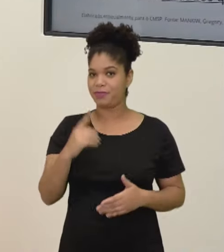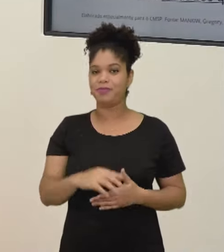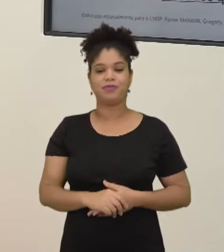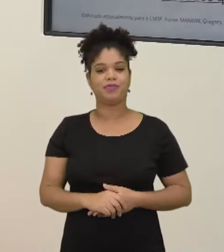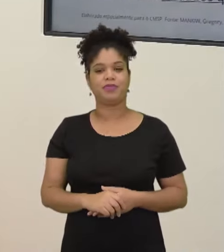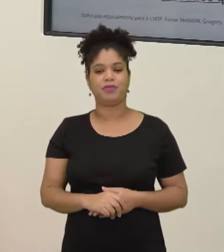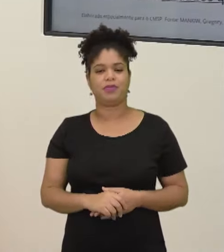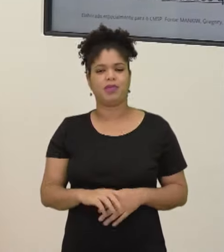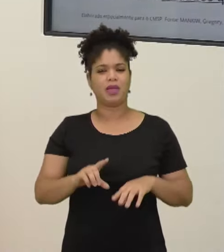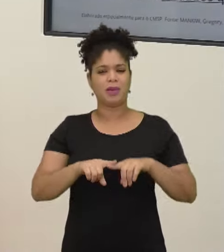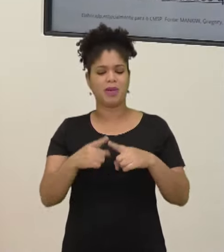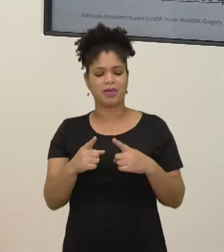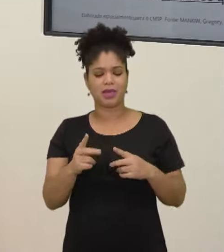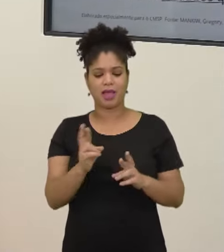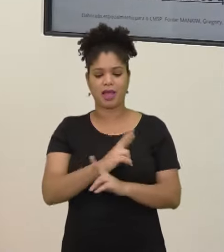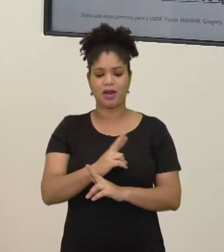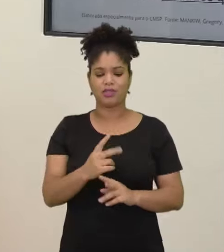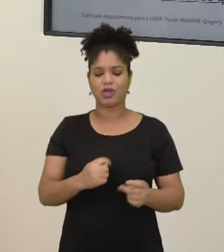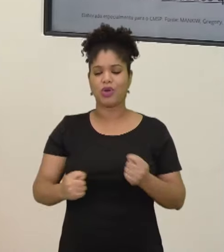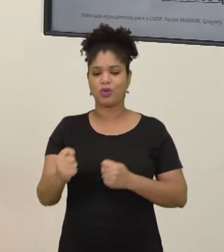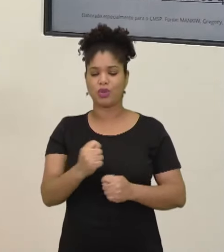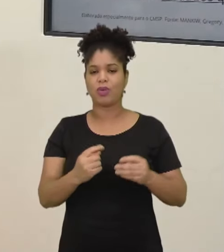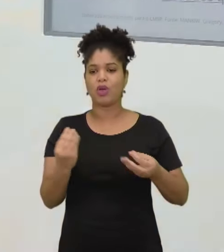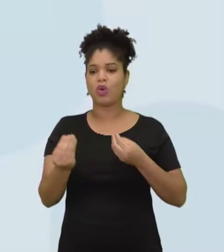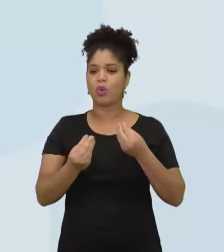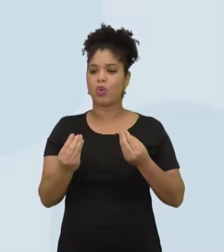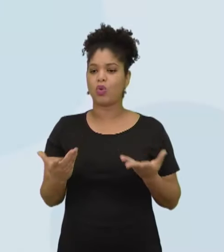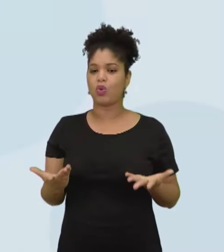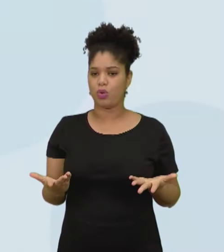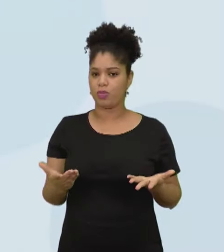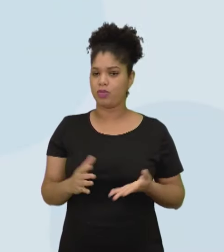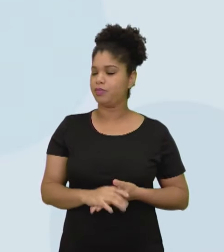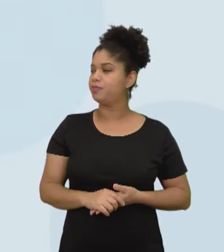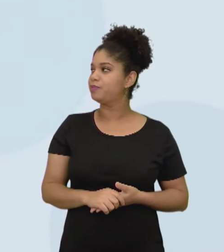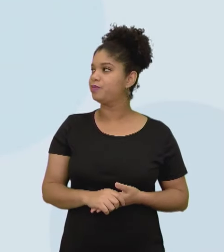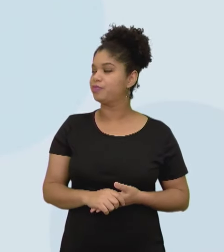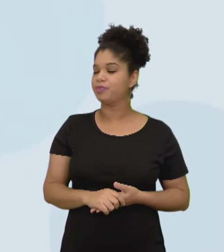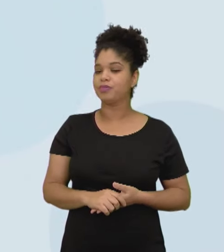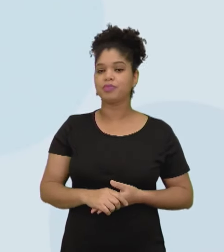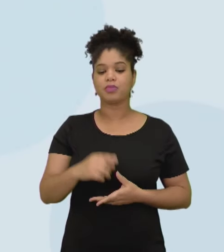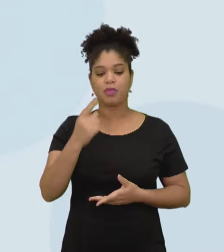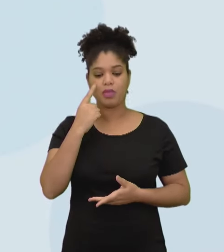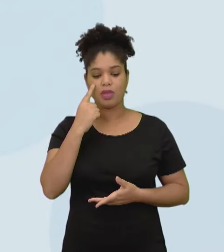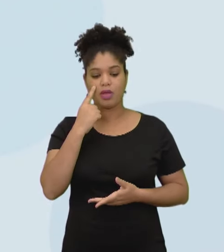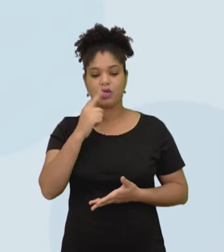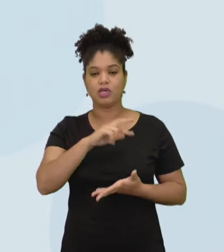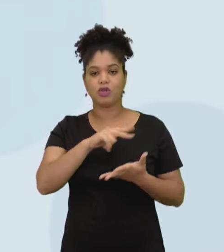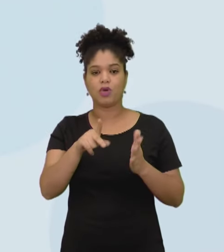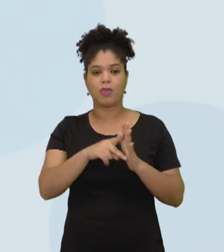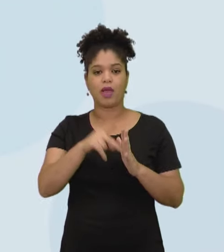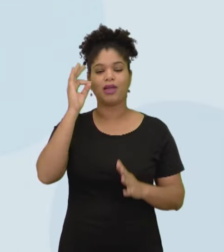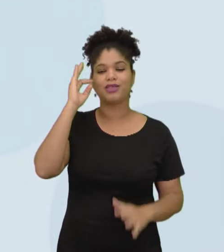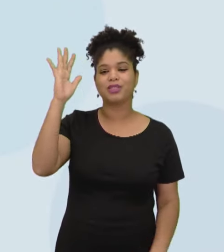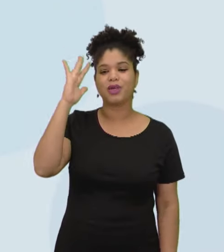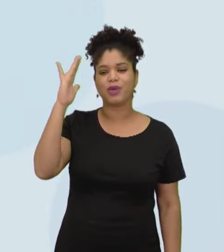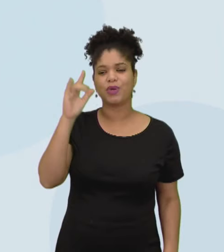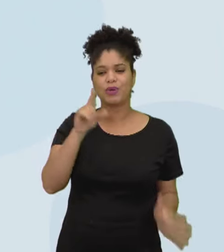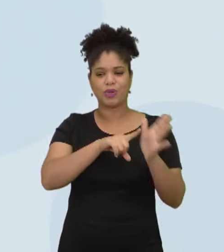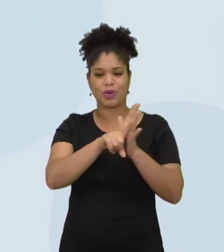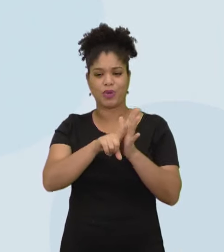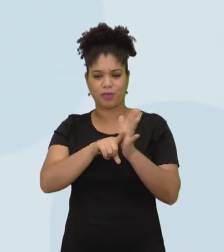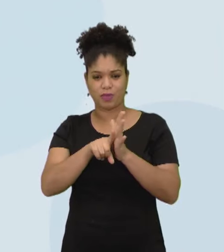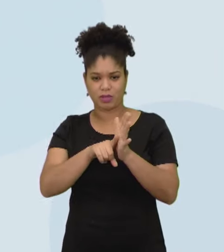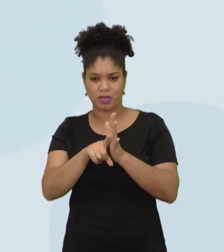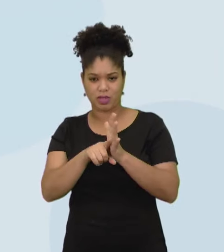como que entra a economia nisso? Então, na economia você também vai ter teoria e observação. Um exemplo